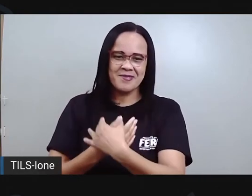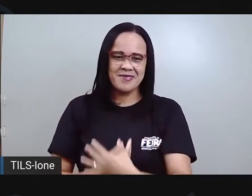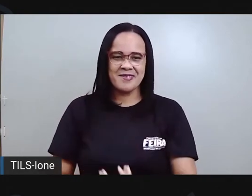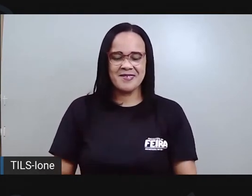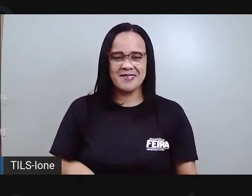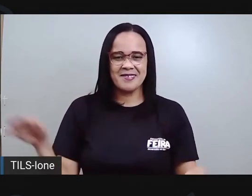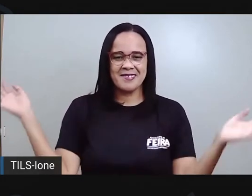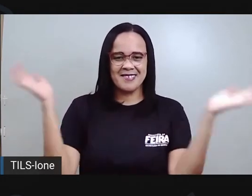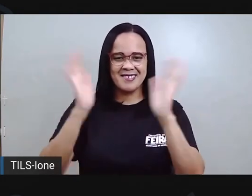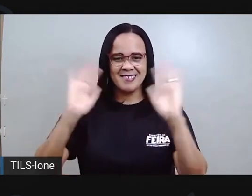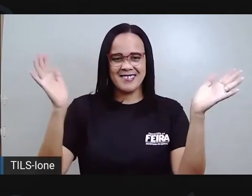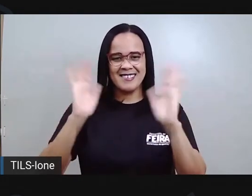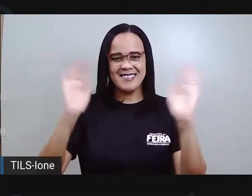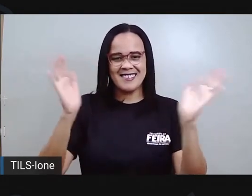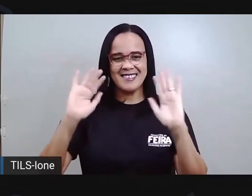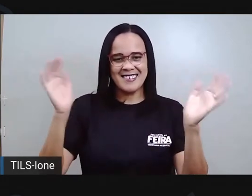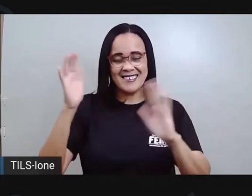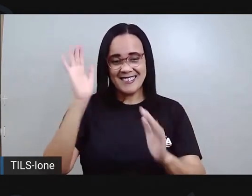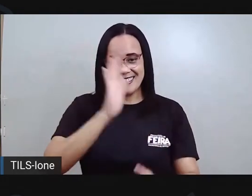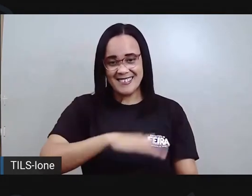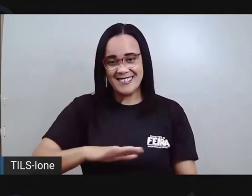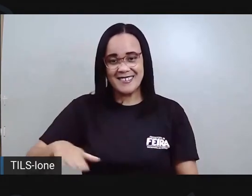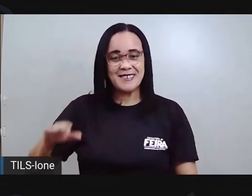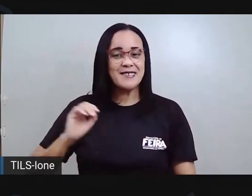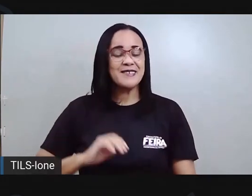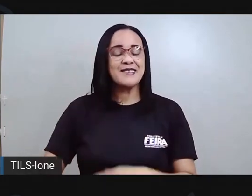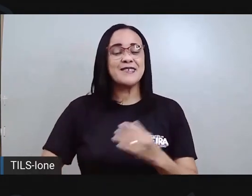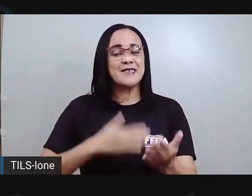Tchau, meninada!